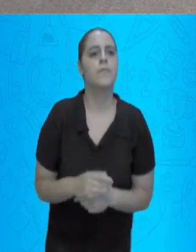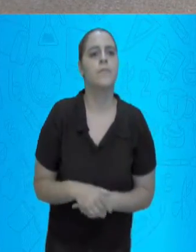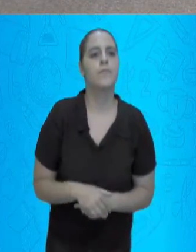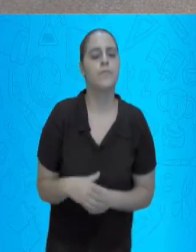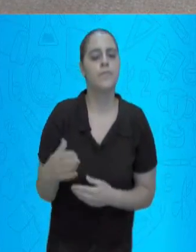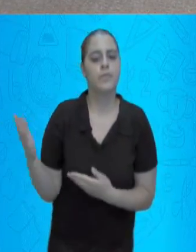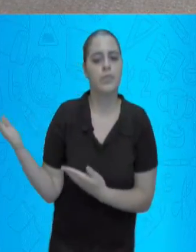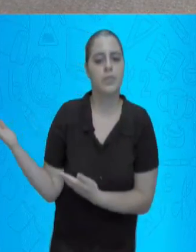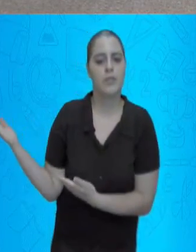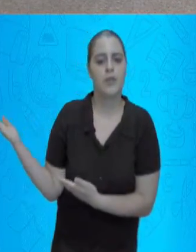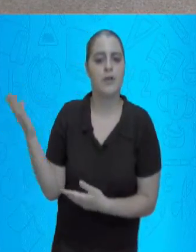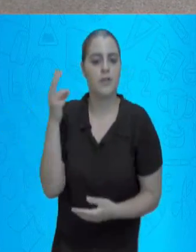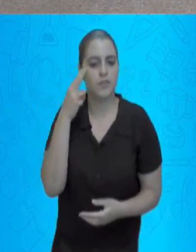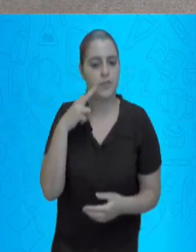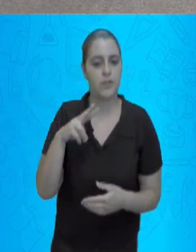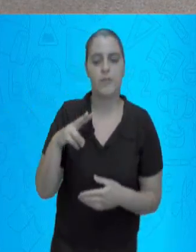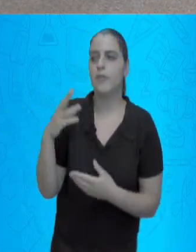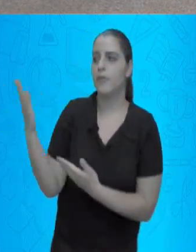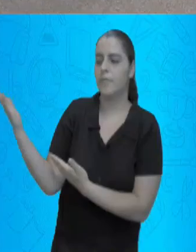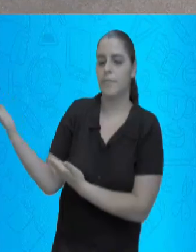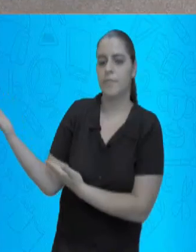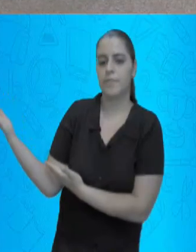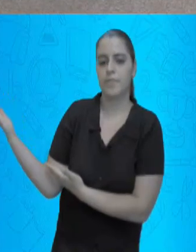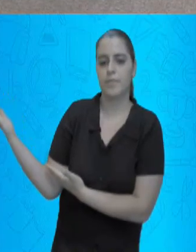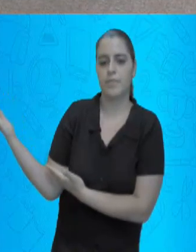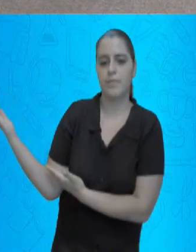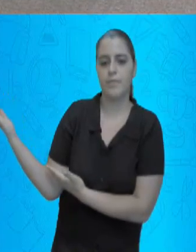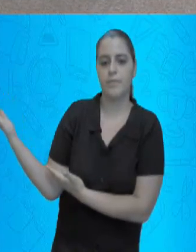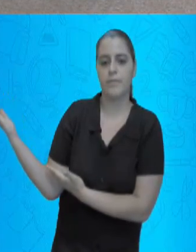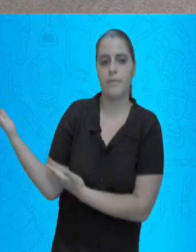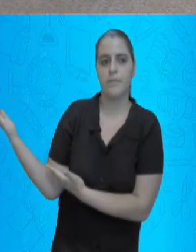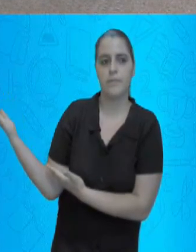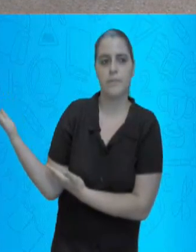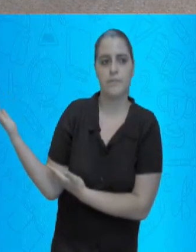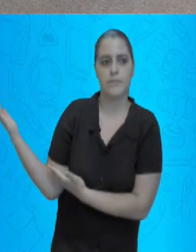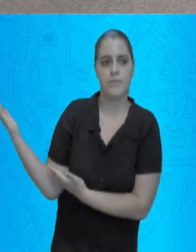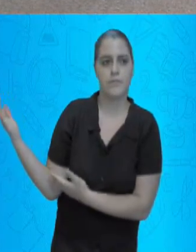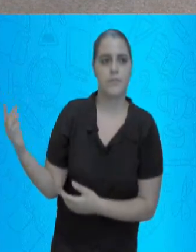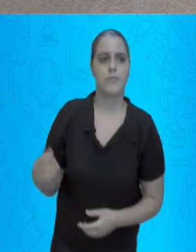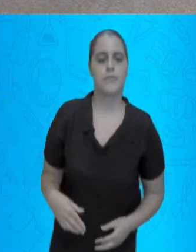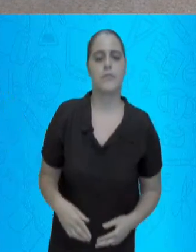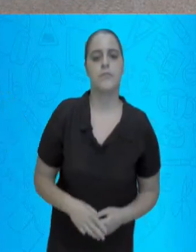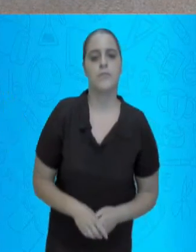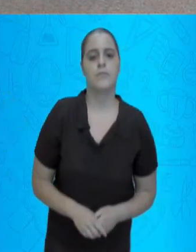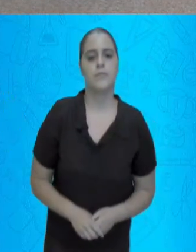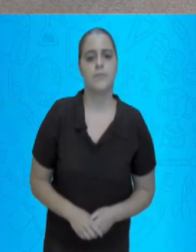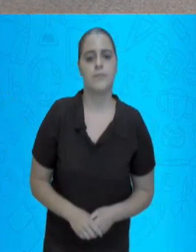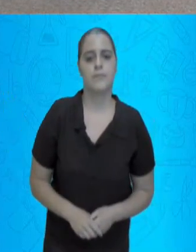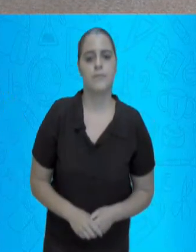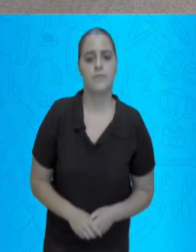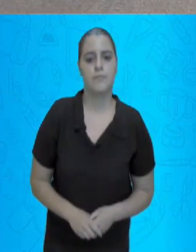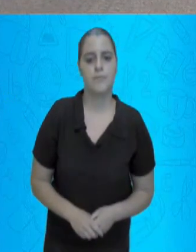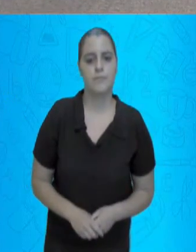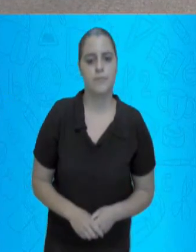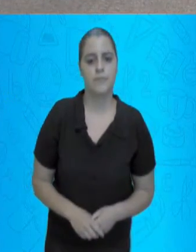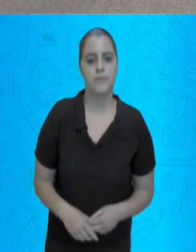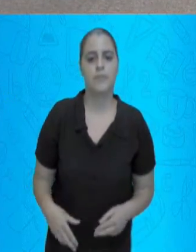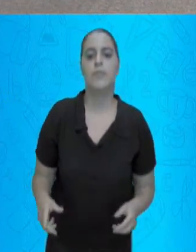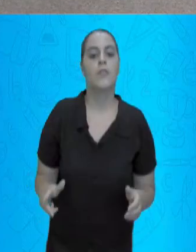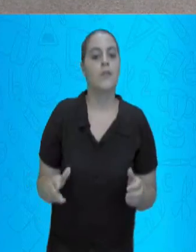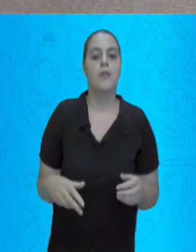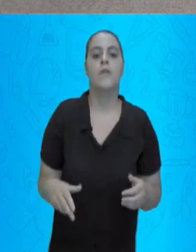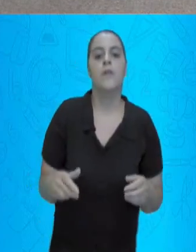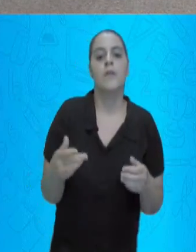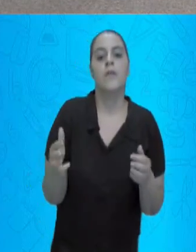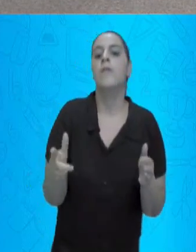está vendo lá no interior o fóssil que ele conseguiu encontrar. Então,